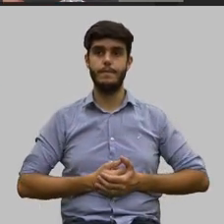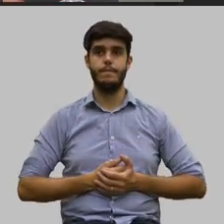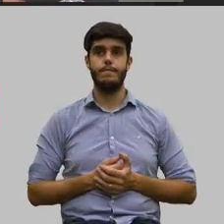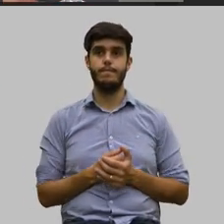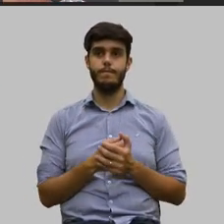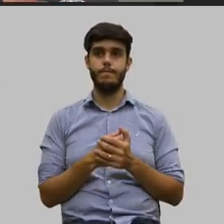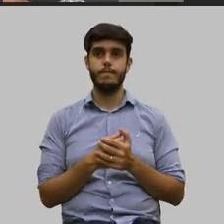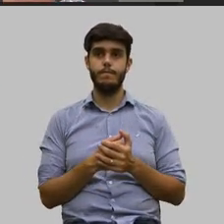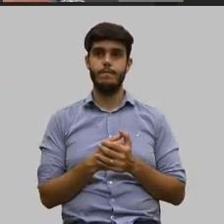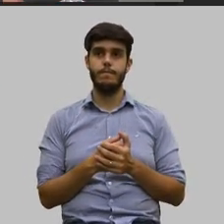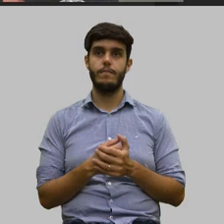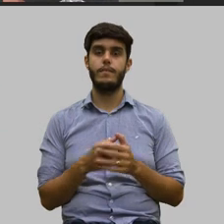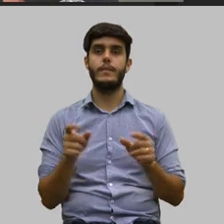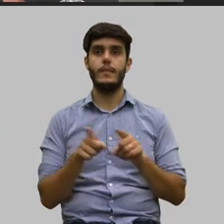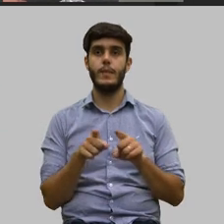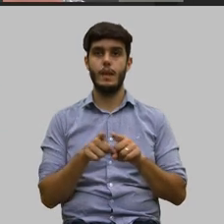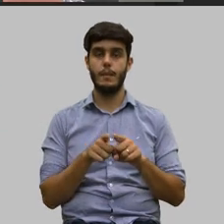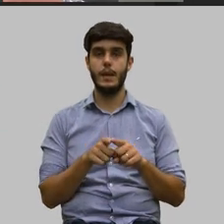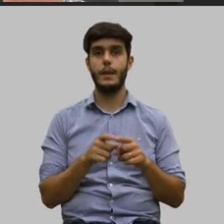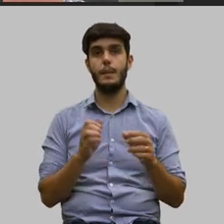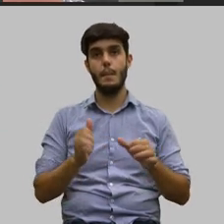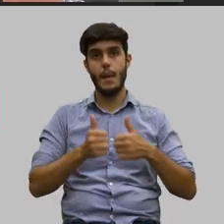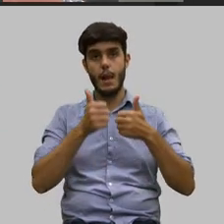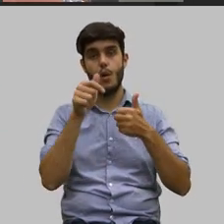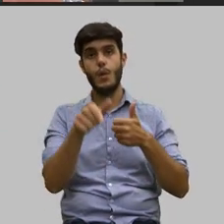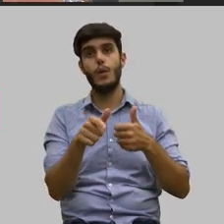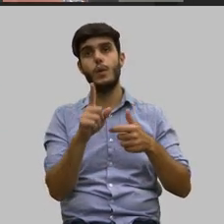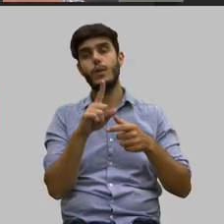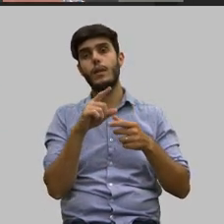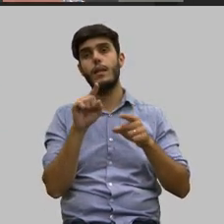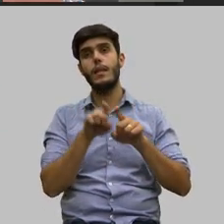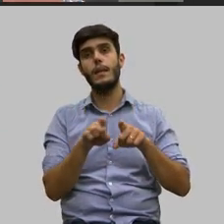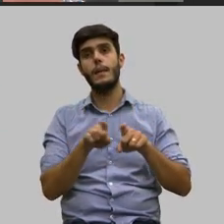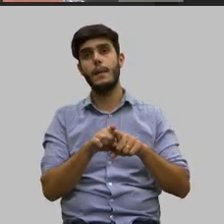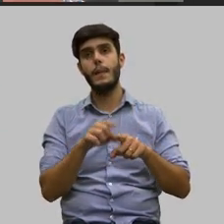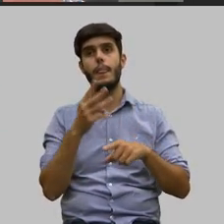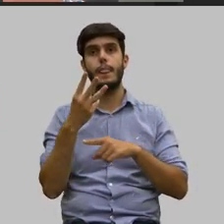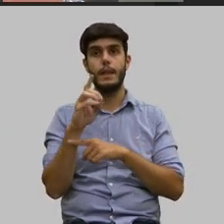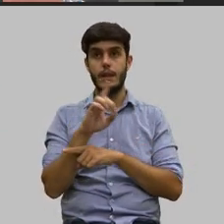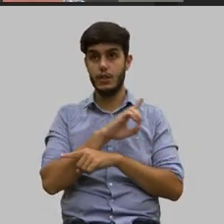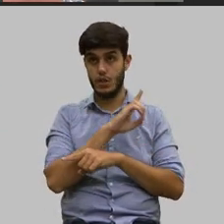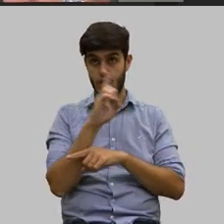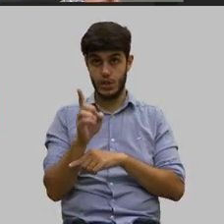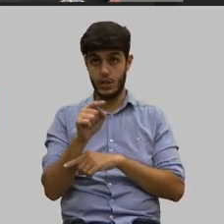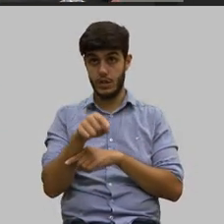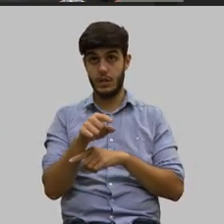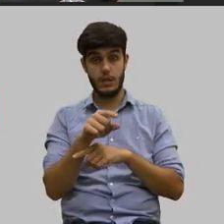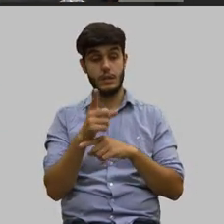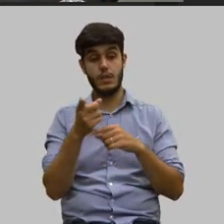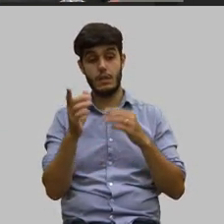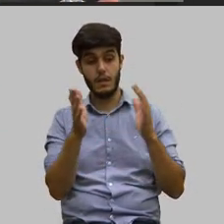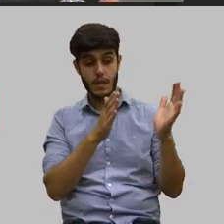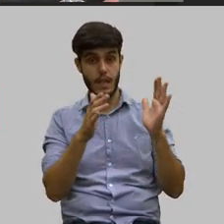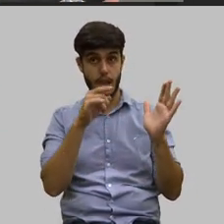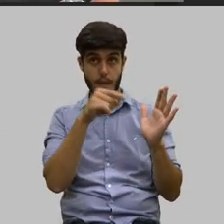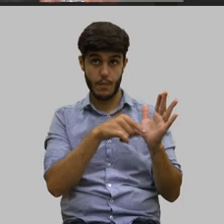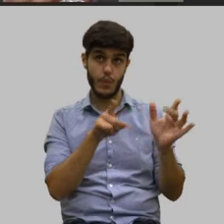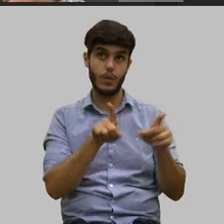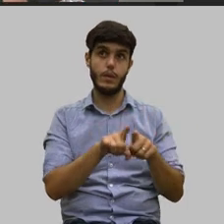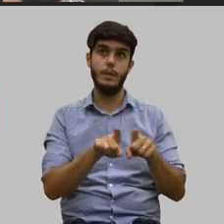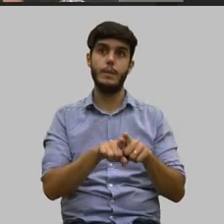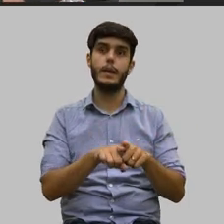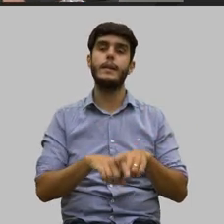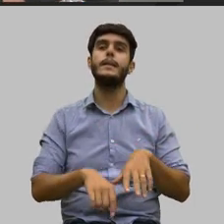procura da compensação ela se dá preferencialmente nos 30 dias após o período apurado e uma consideração